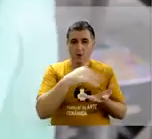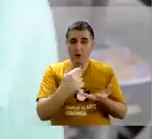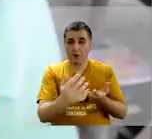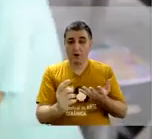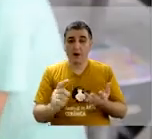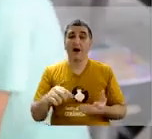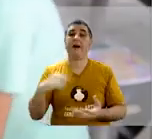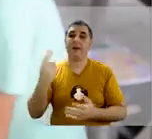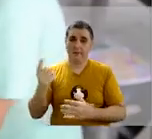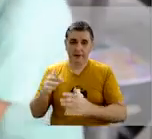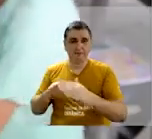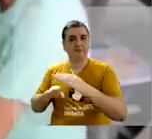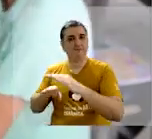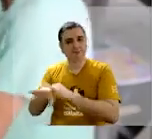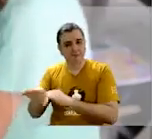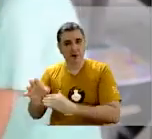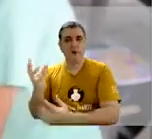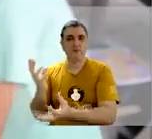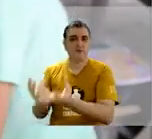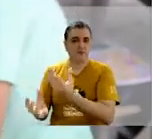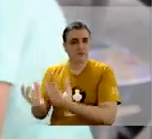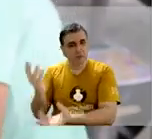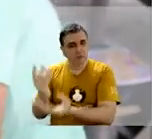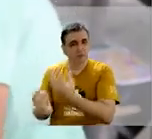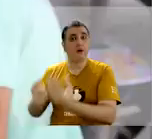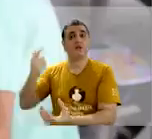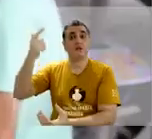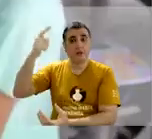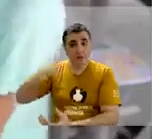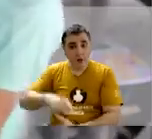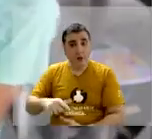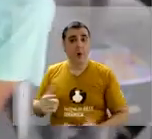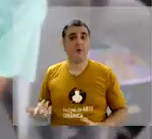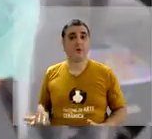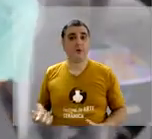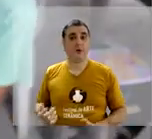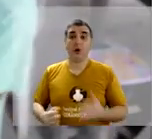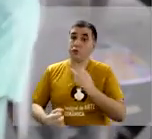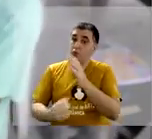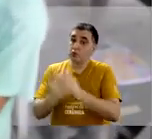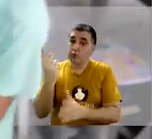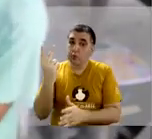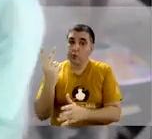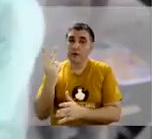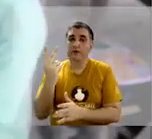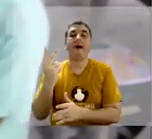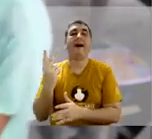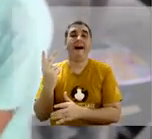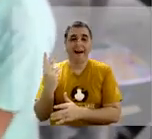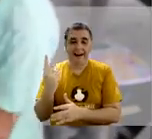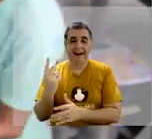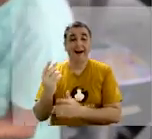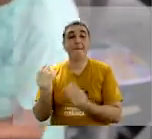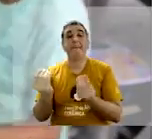para os fornos. Aí lá nos fornos, que a gente vai queimar elas de novo. Aí eu tenho que queimar elas 2